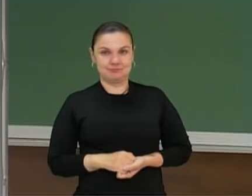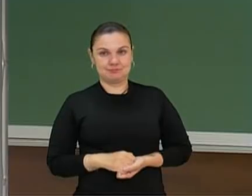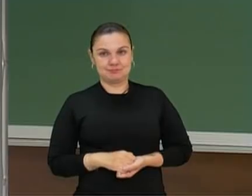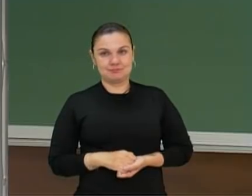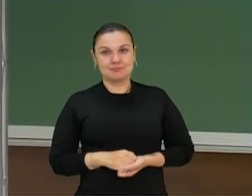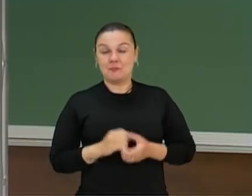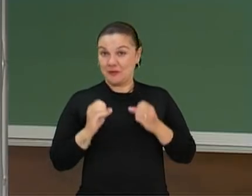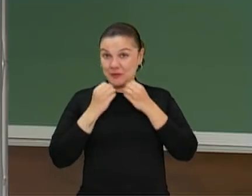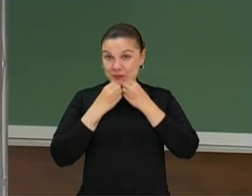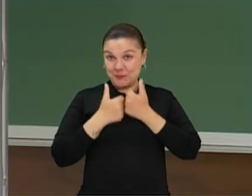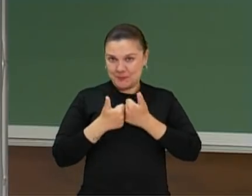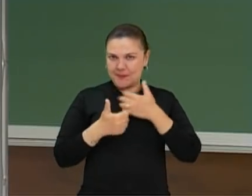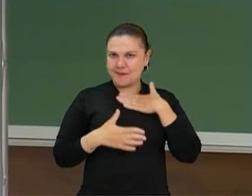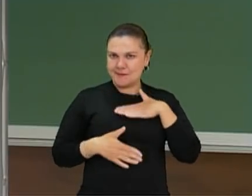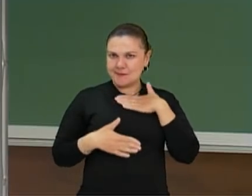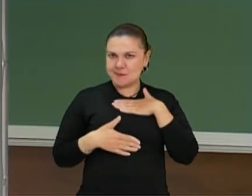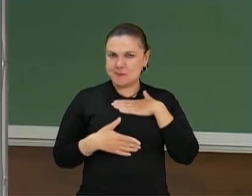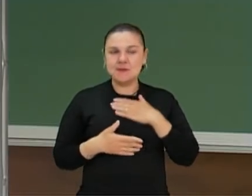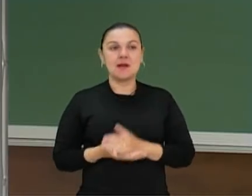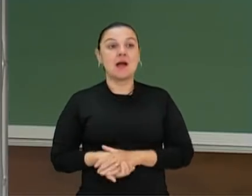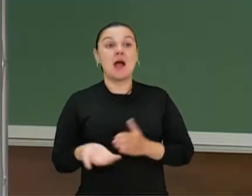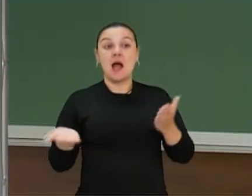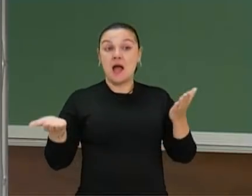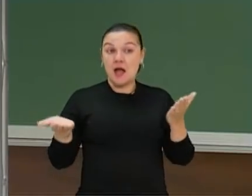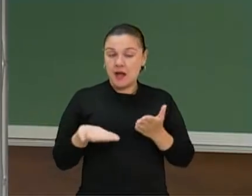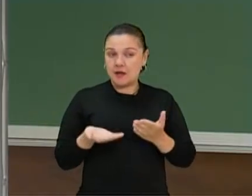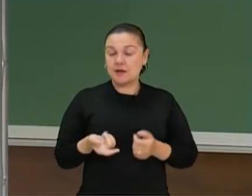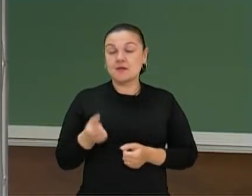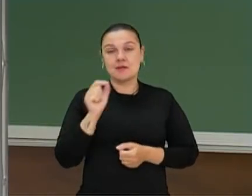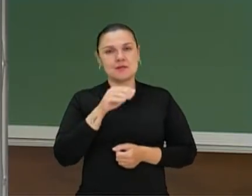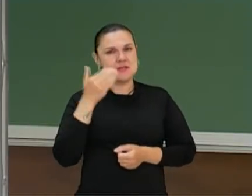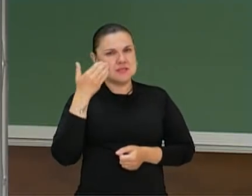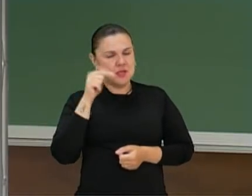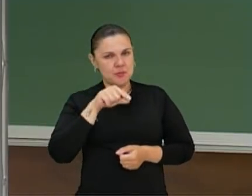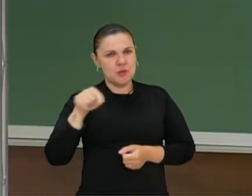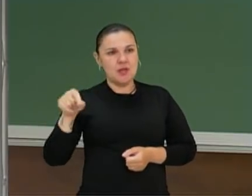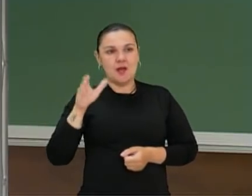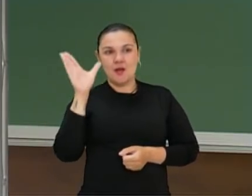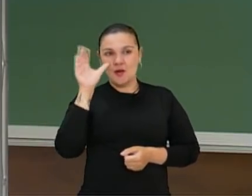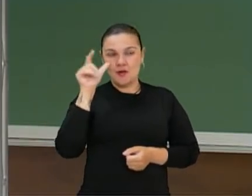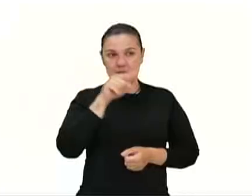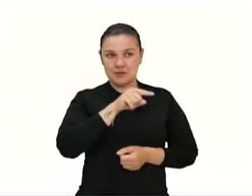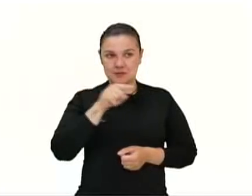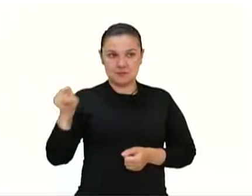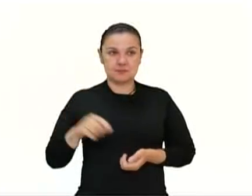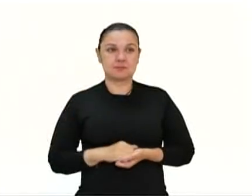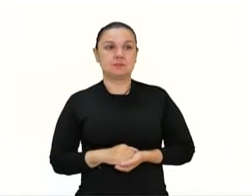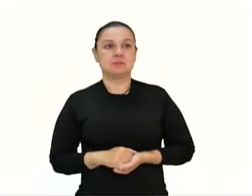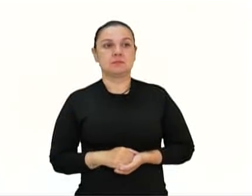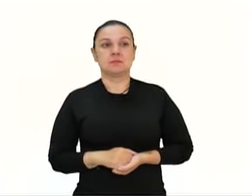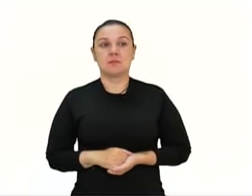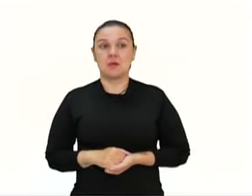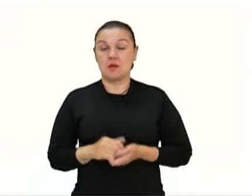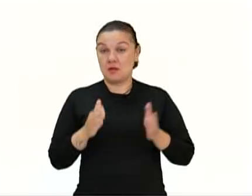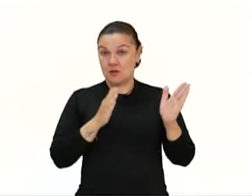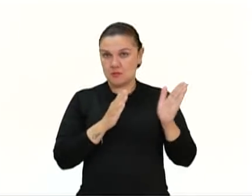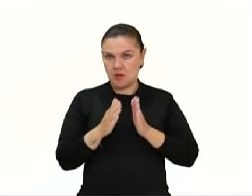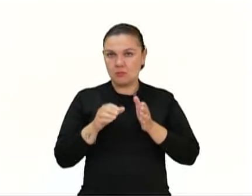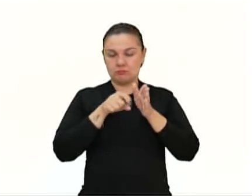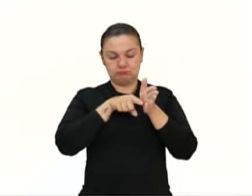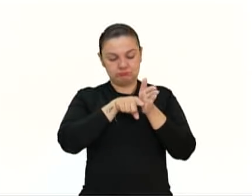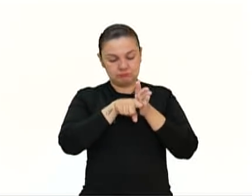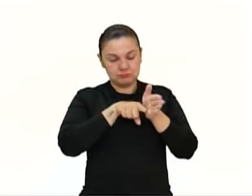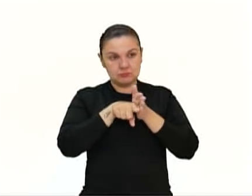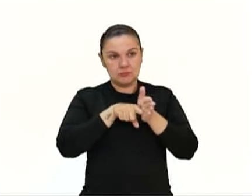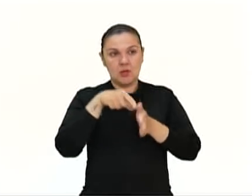anos. Tudo bem? Tranquilo? E saiba que, uma curiosidade aí para vocês. Uma série de dados pode